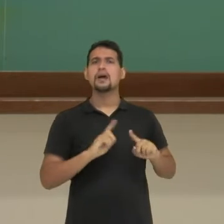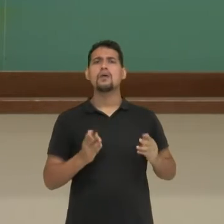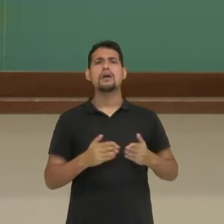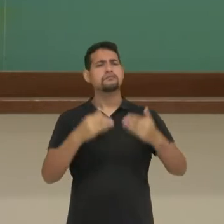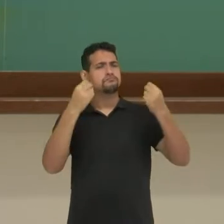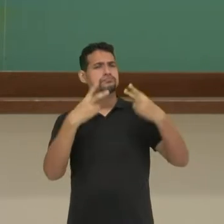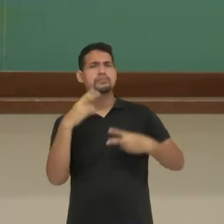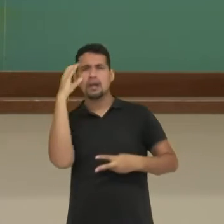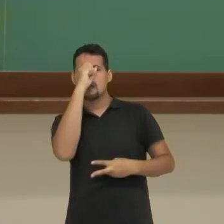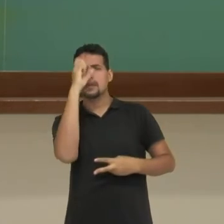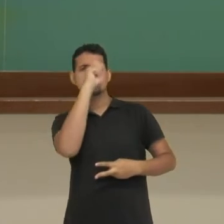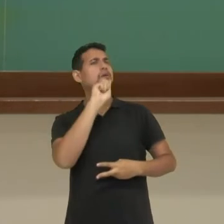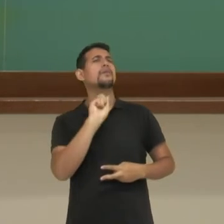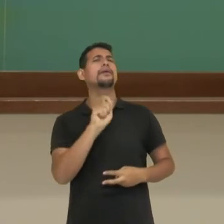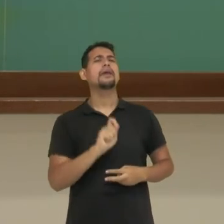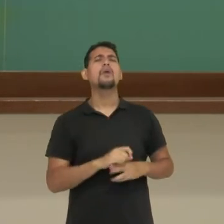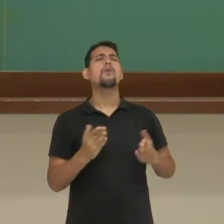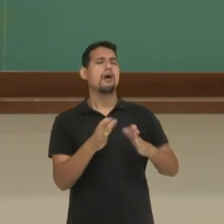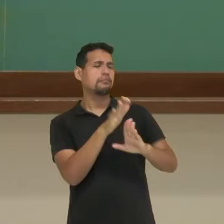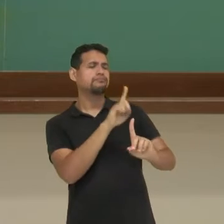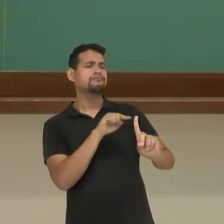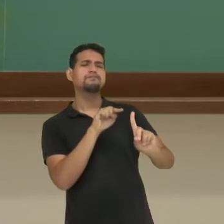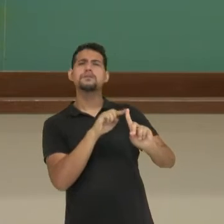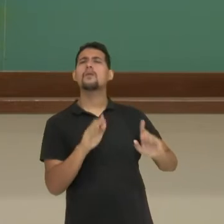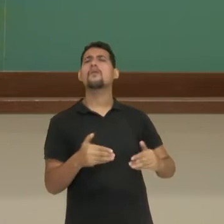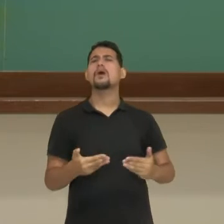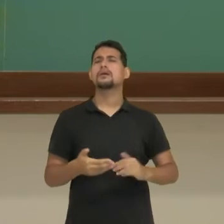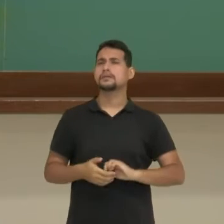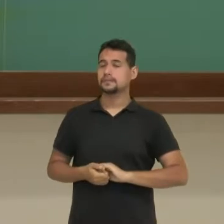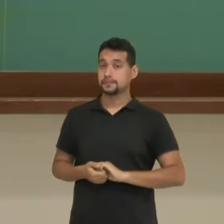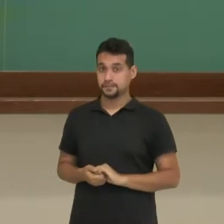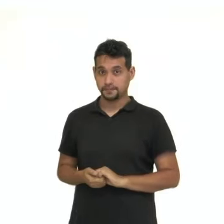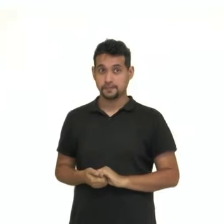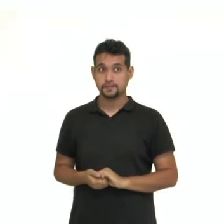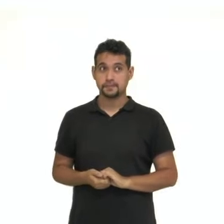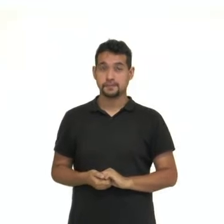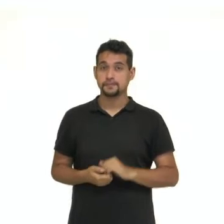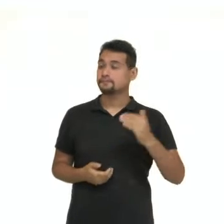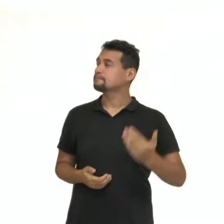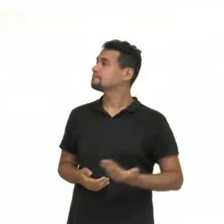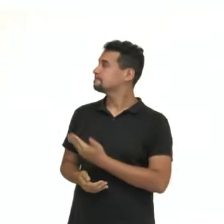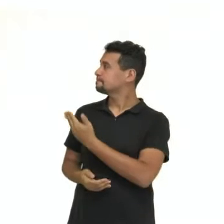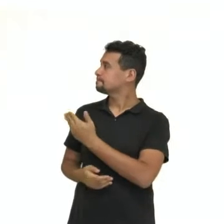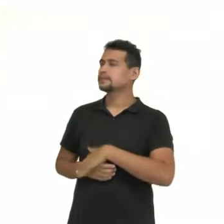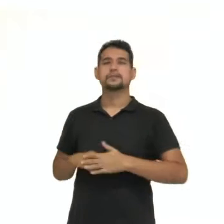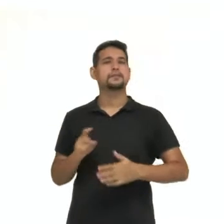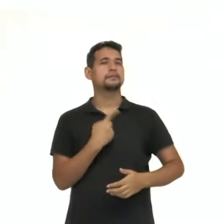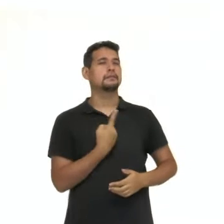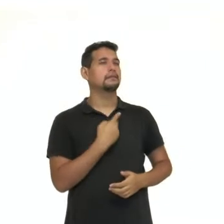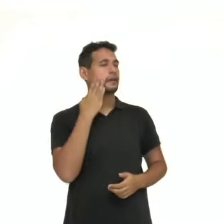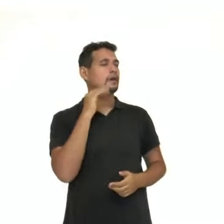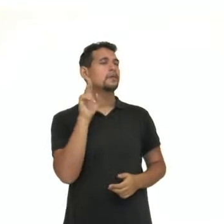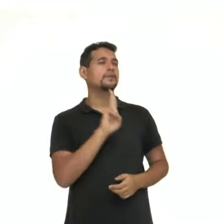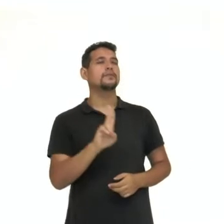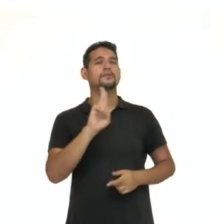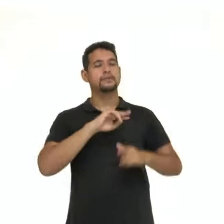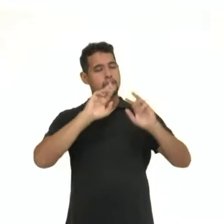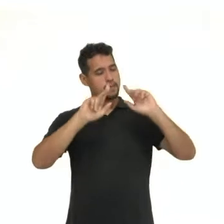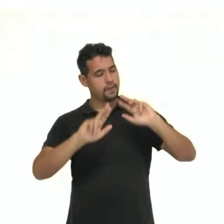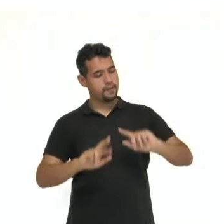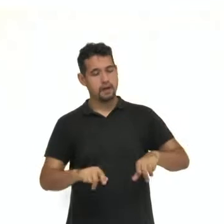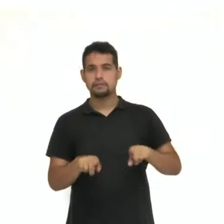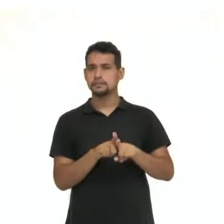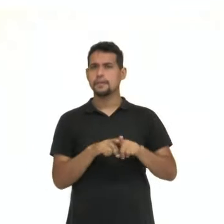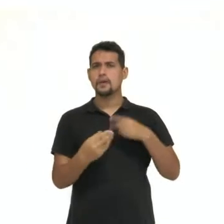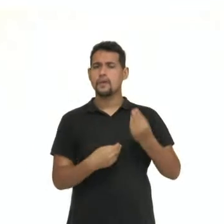nós vamos aprender hoje? Quais são os objetivos? Aqui. Compreender o emprego das locuções adverbiais e